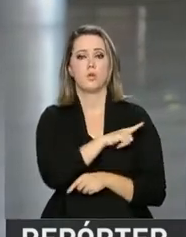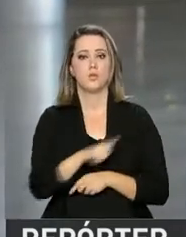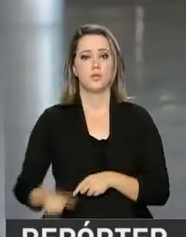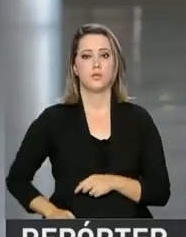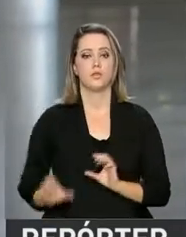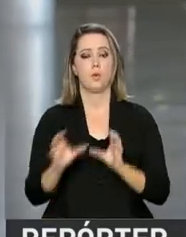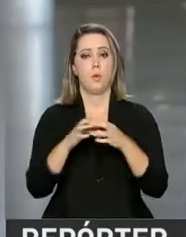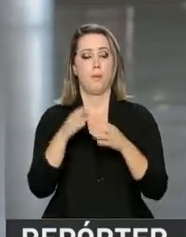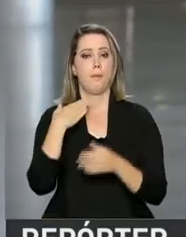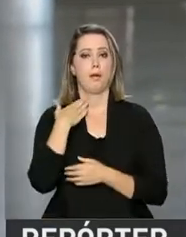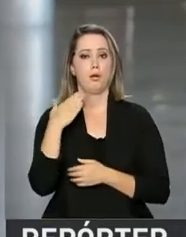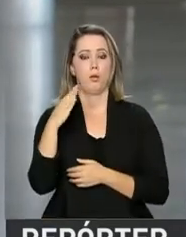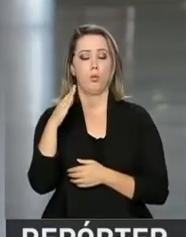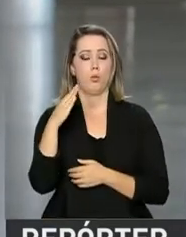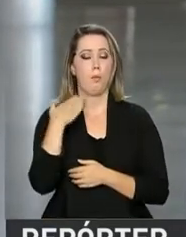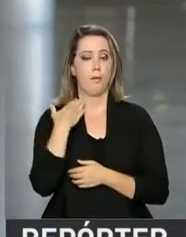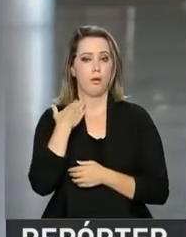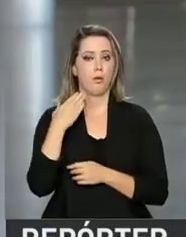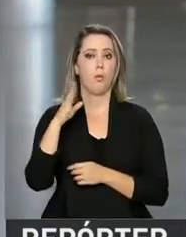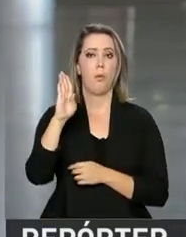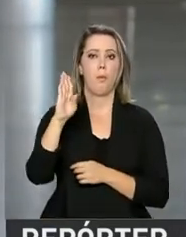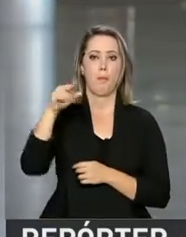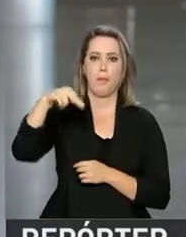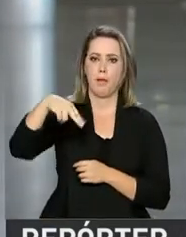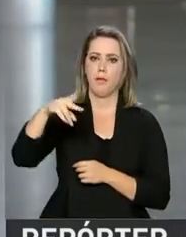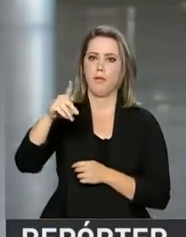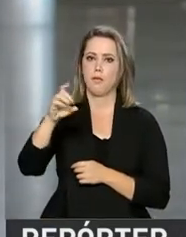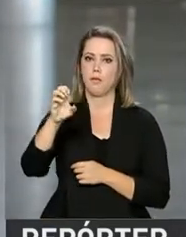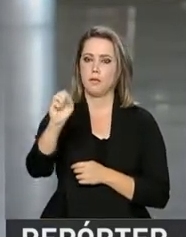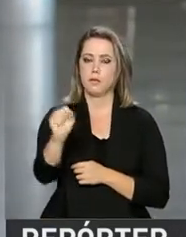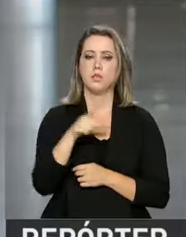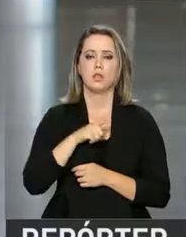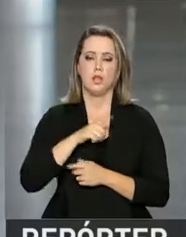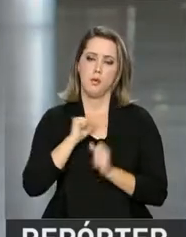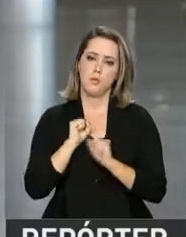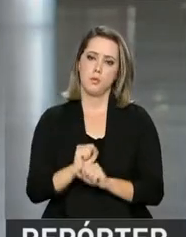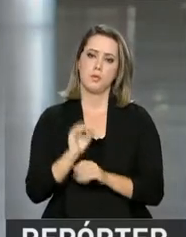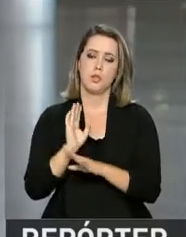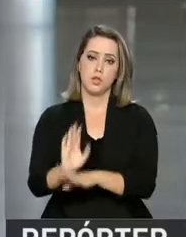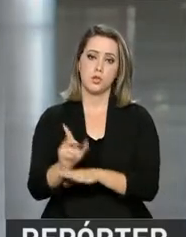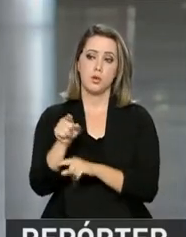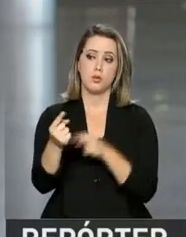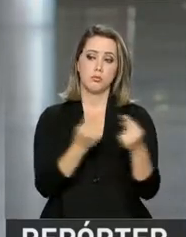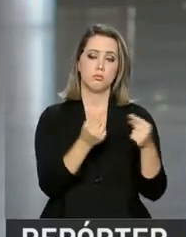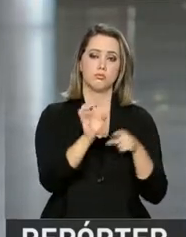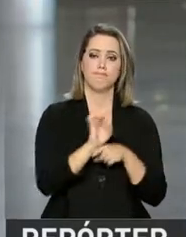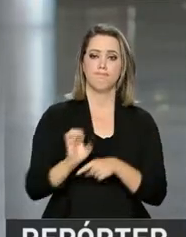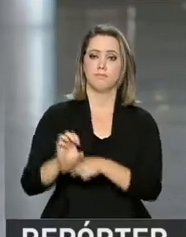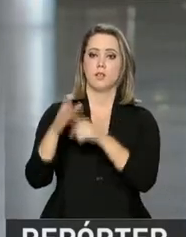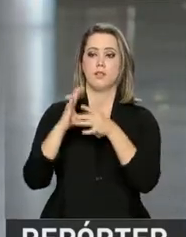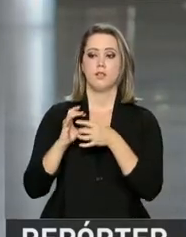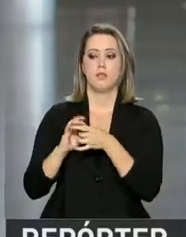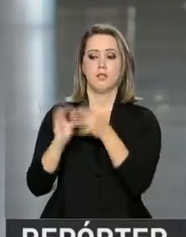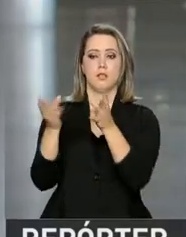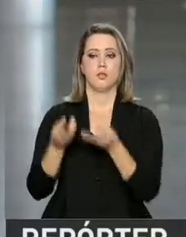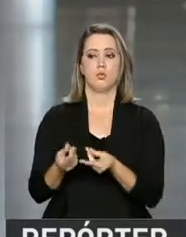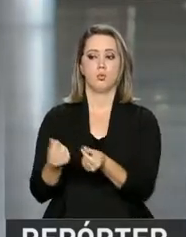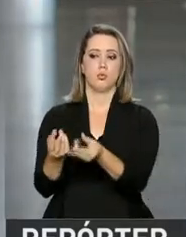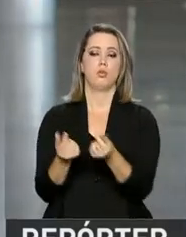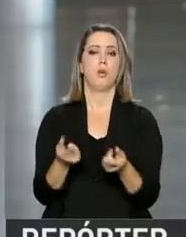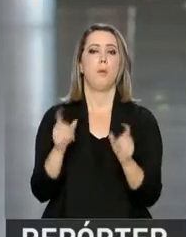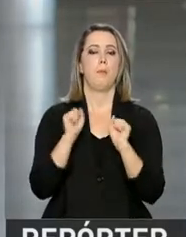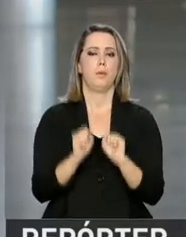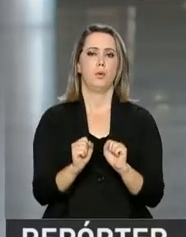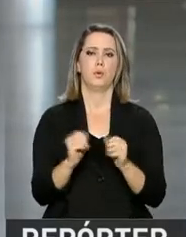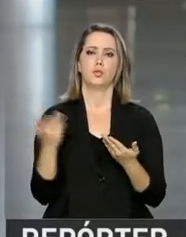bds tem condições e recursos para ajudar os estados e que as liberações podem